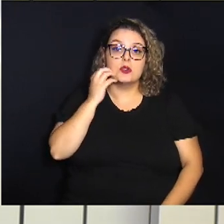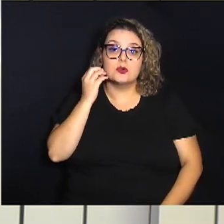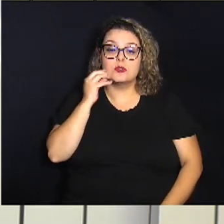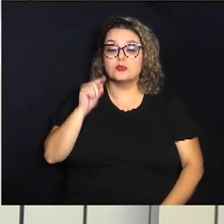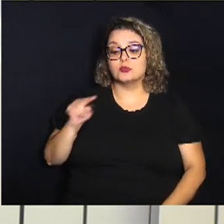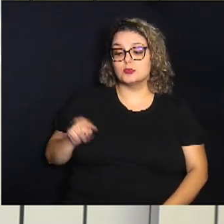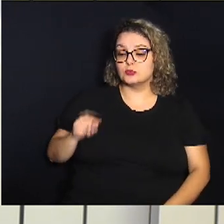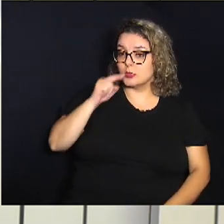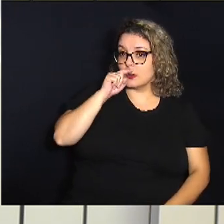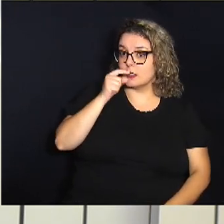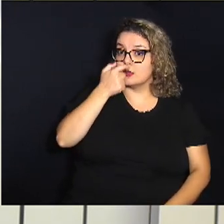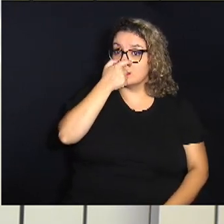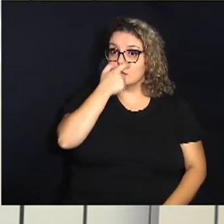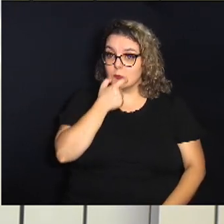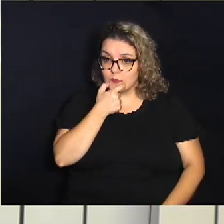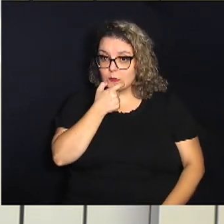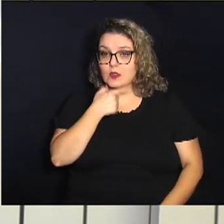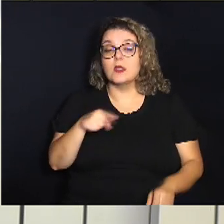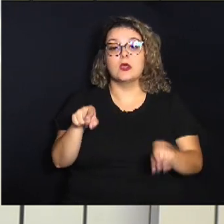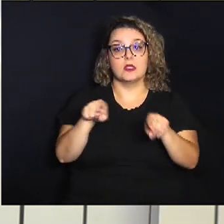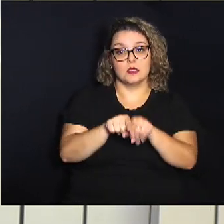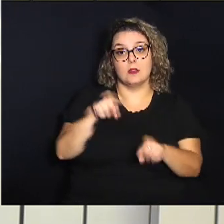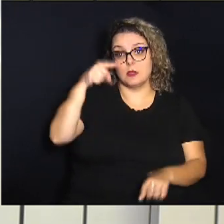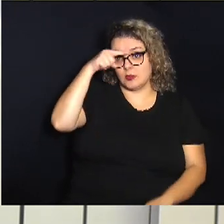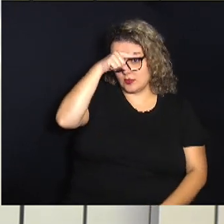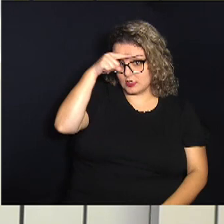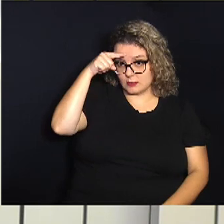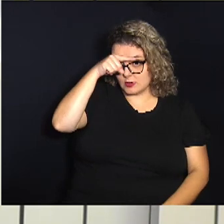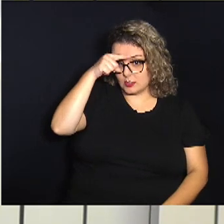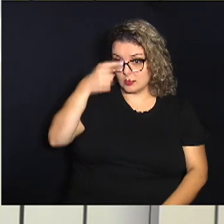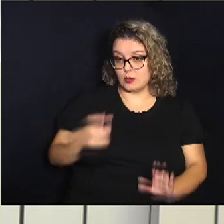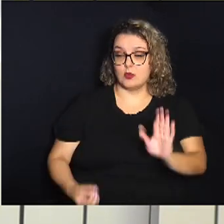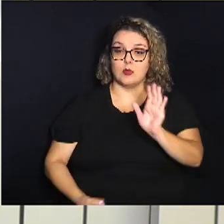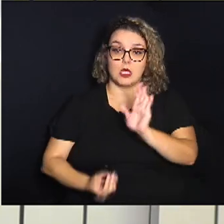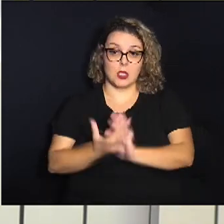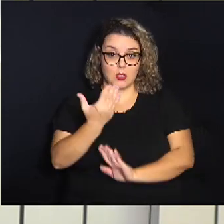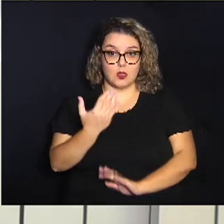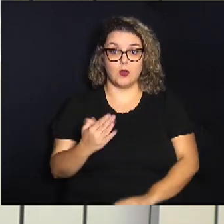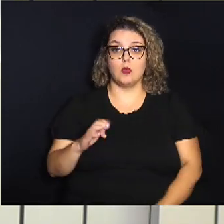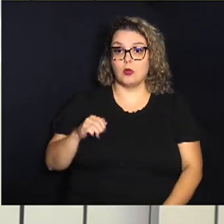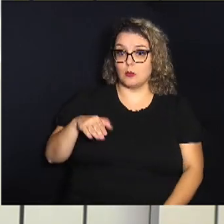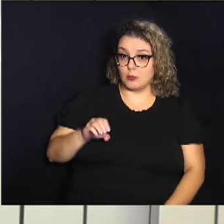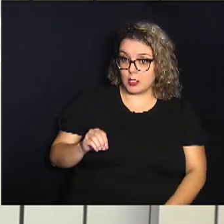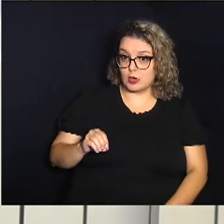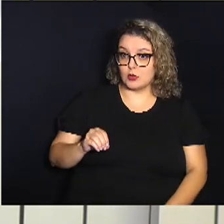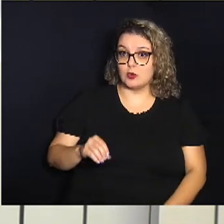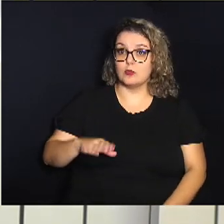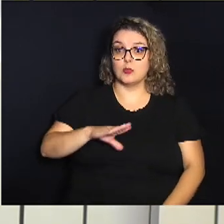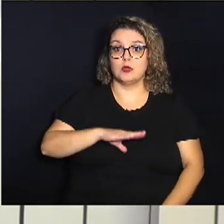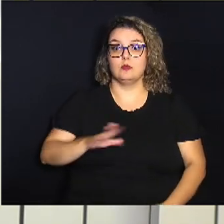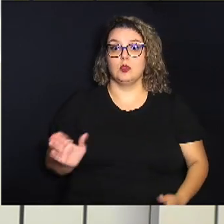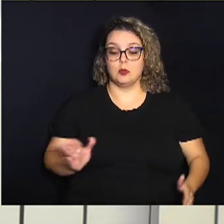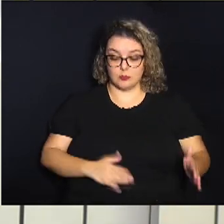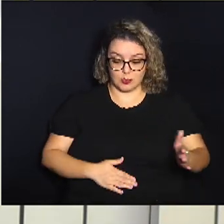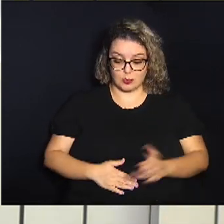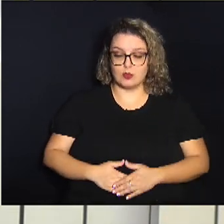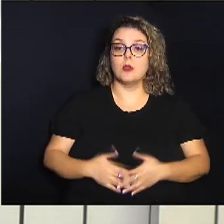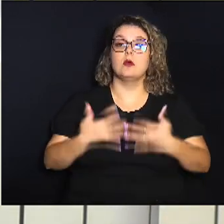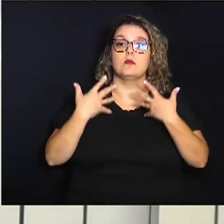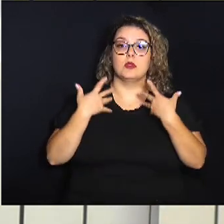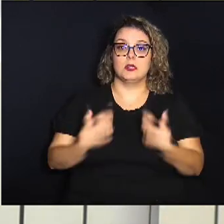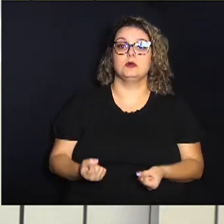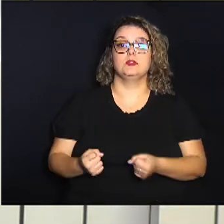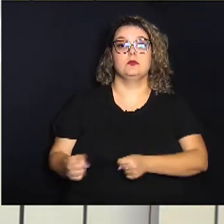Carlos, Marrom Cunha e Felipe Marquesi, instituindo o Banco Municipal de Fraudas, foi sancionada pelo